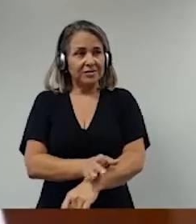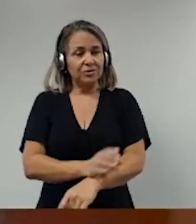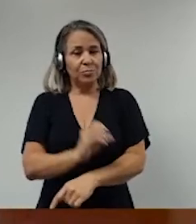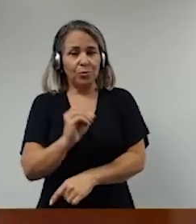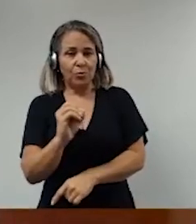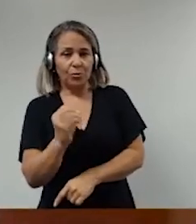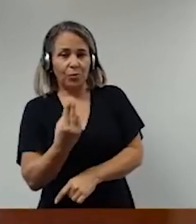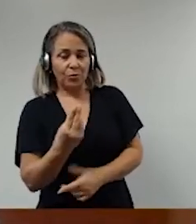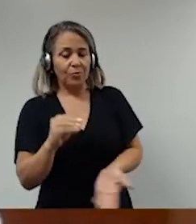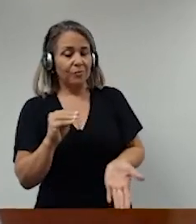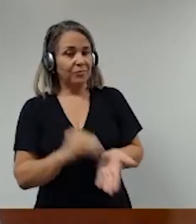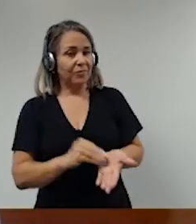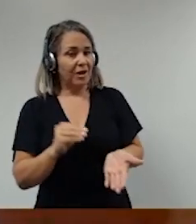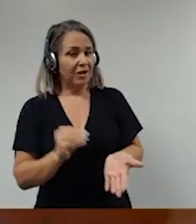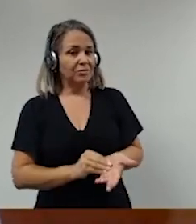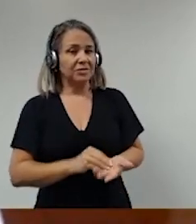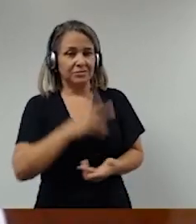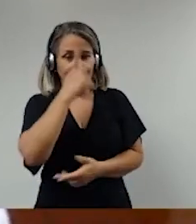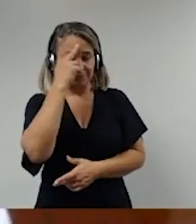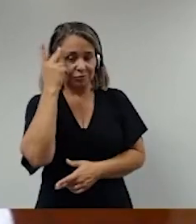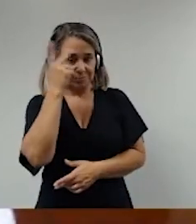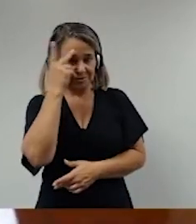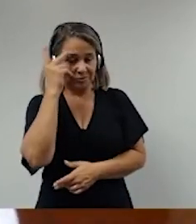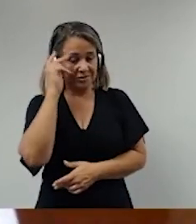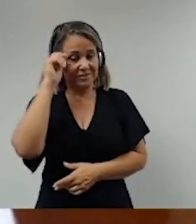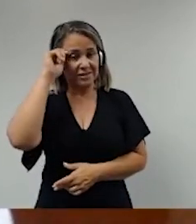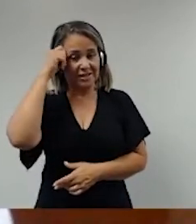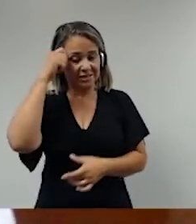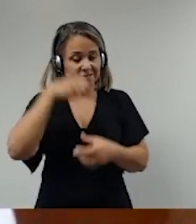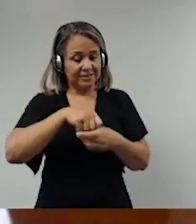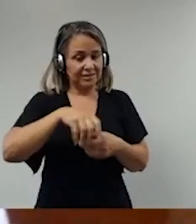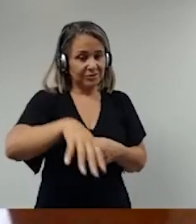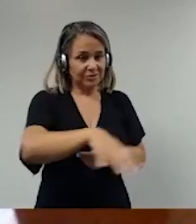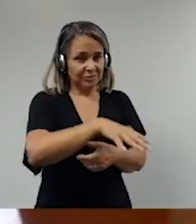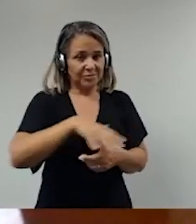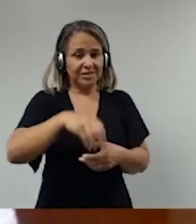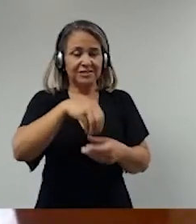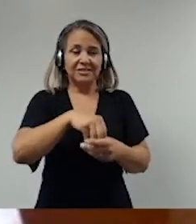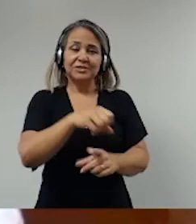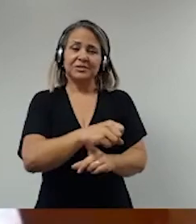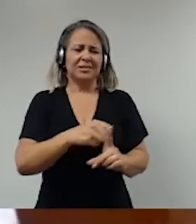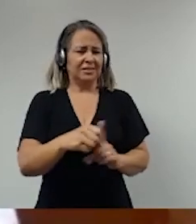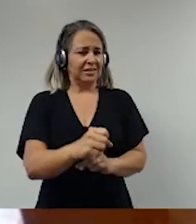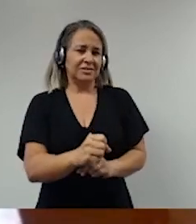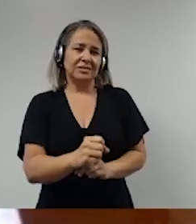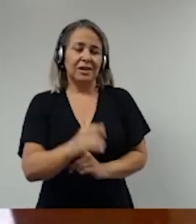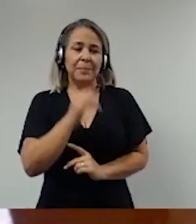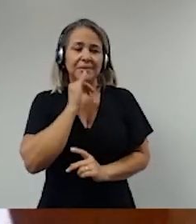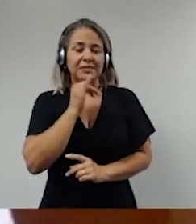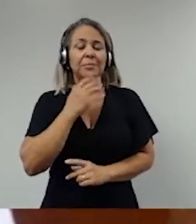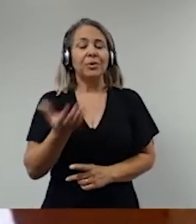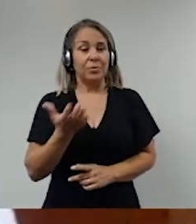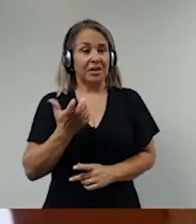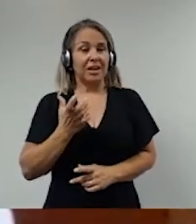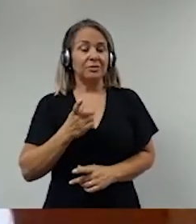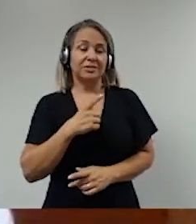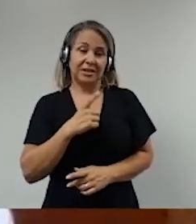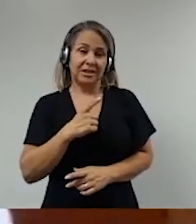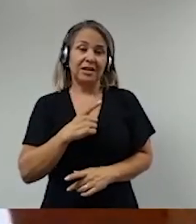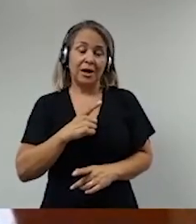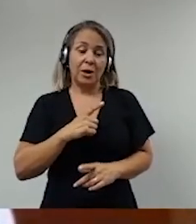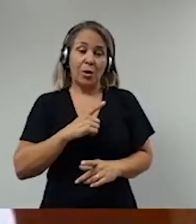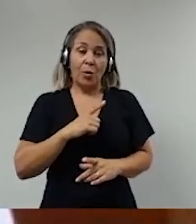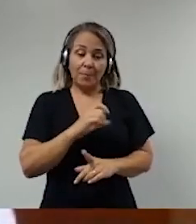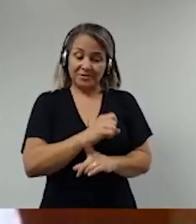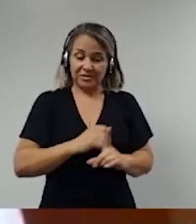pessoas negras nos seus espaços de decisão e de poder dentro da sociedade. Então, ou seja, eu quero para a sociedade mais negros, eu